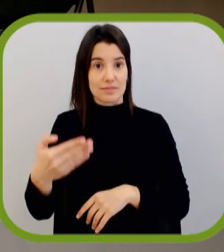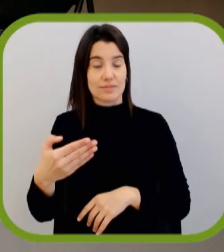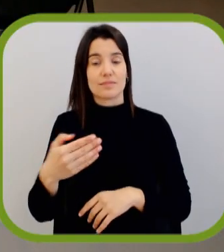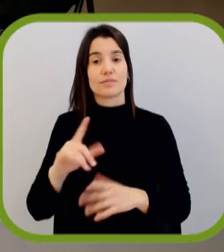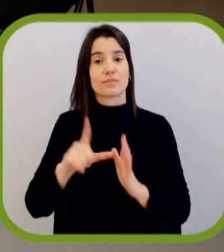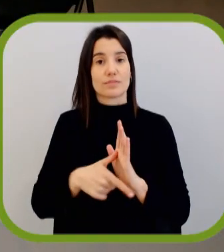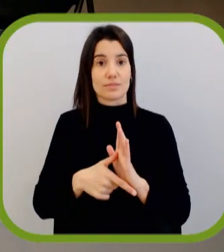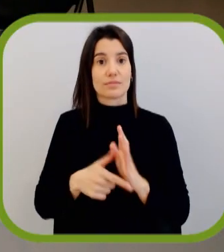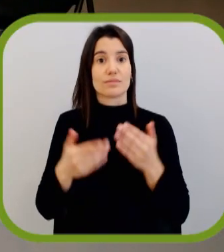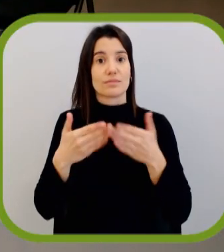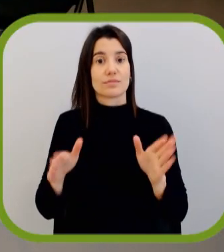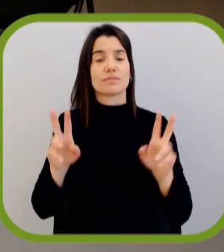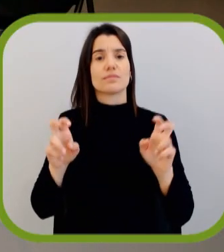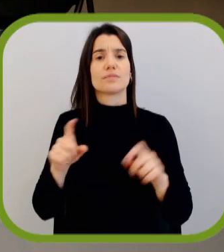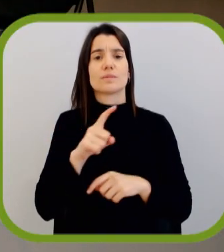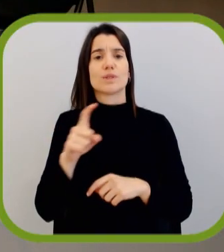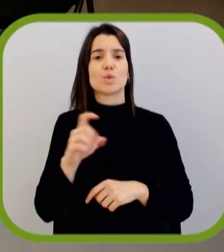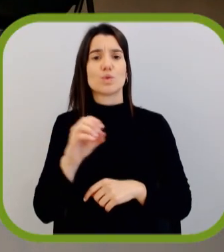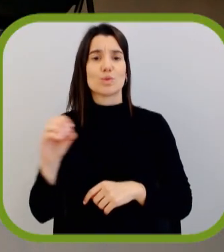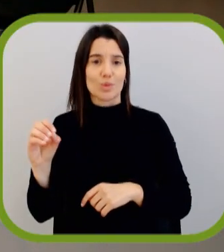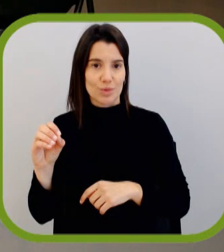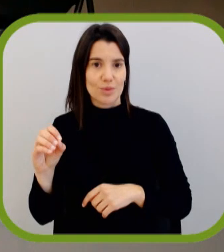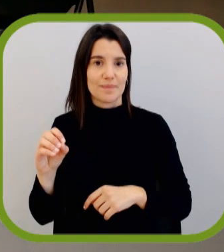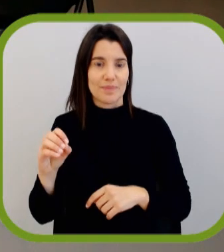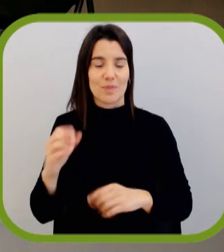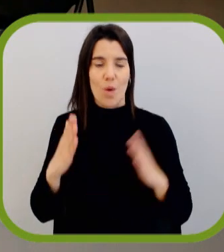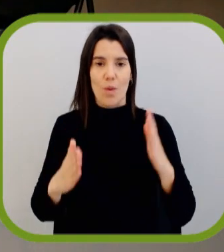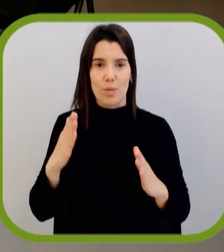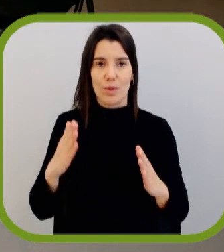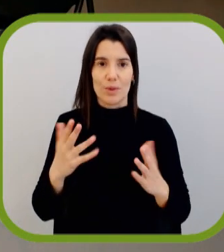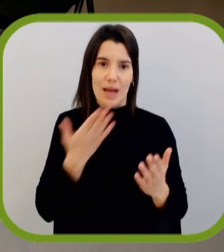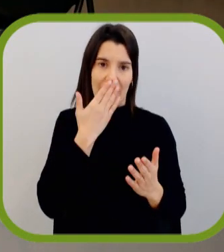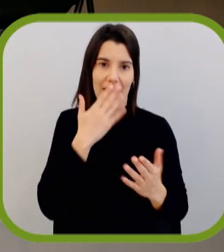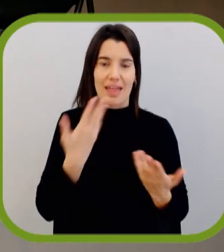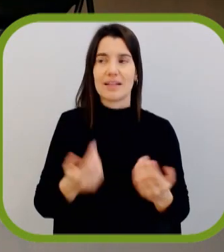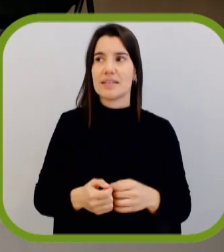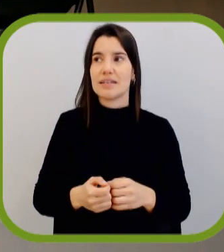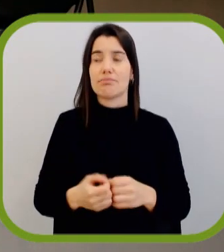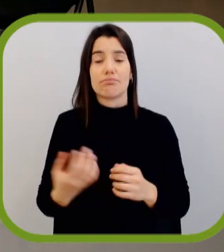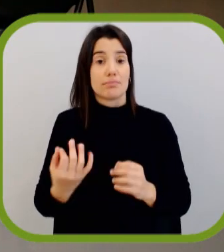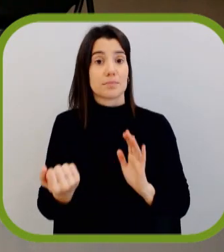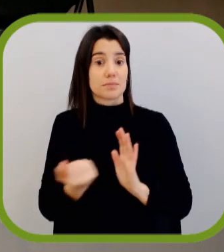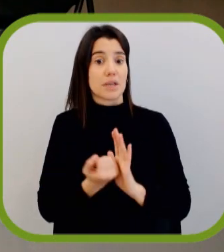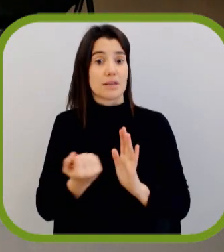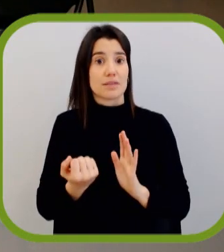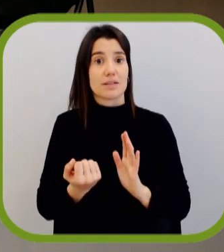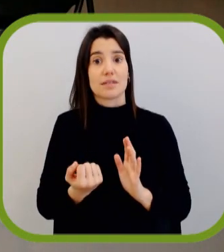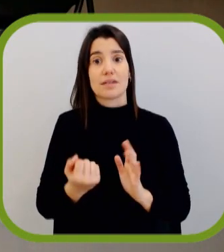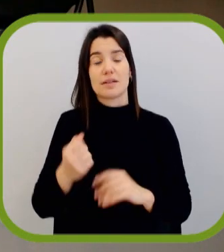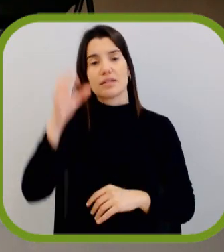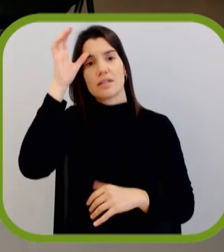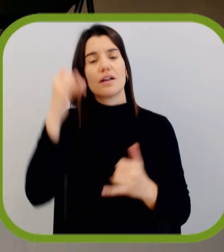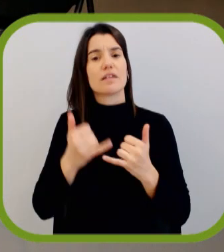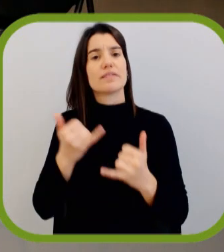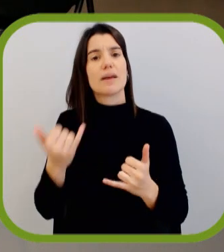inaugurou um projeto que pode ser descrito como um zoo de robôs. E este é sem dúvida um feito que celebra a